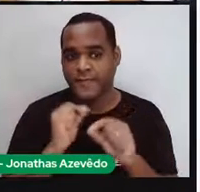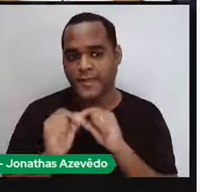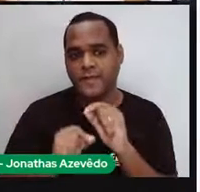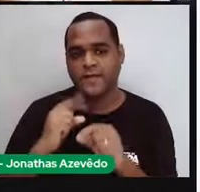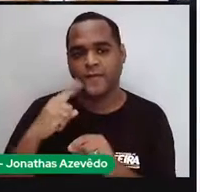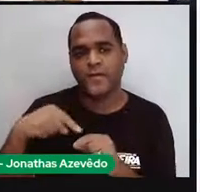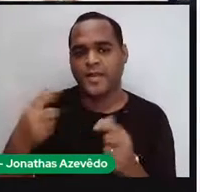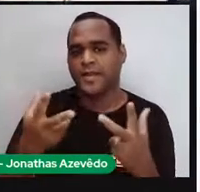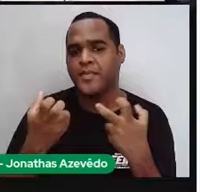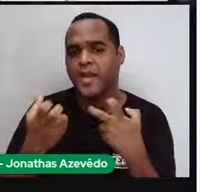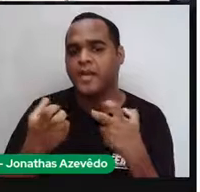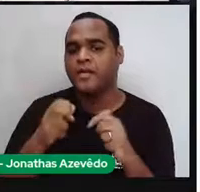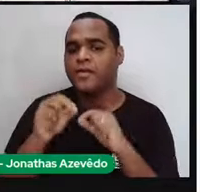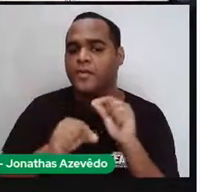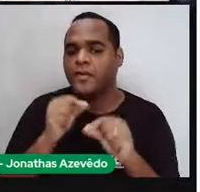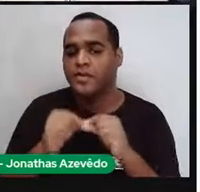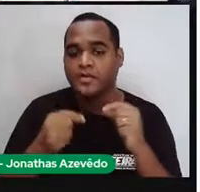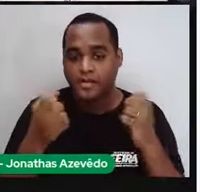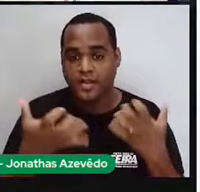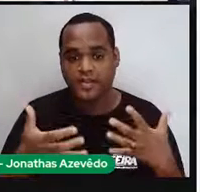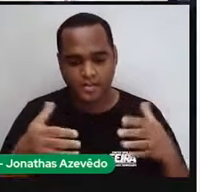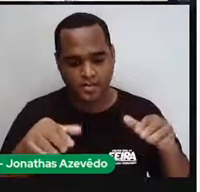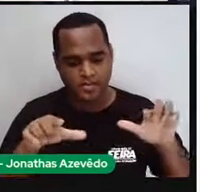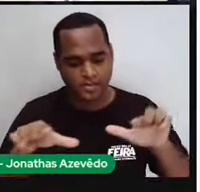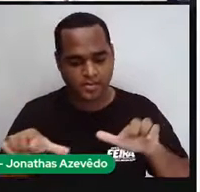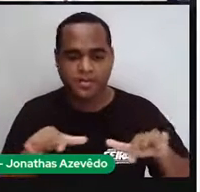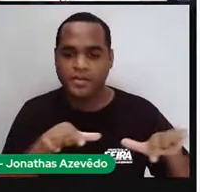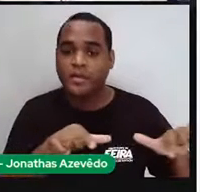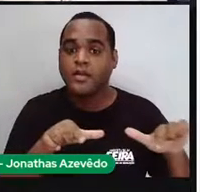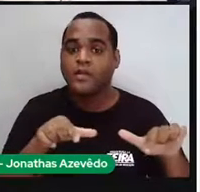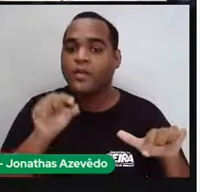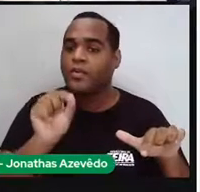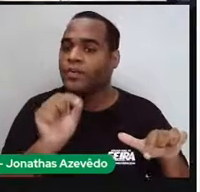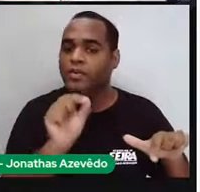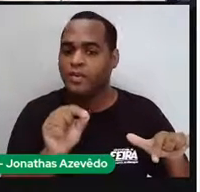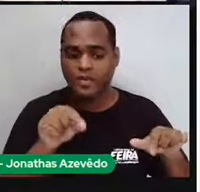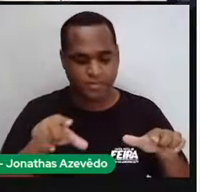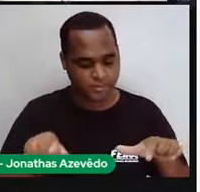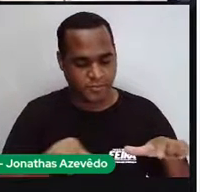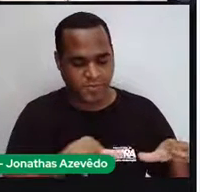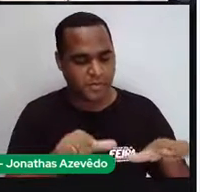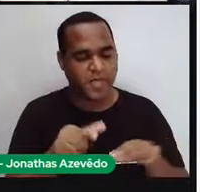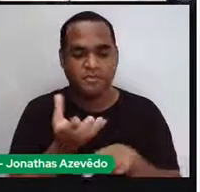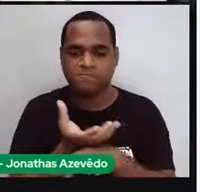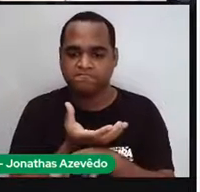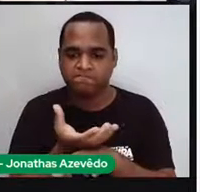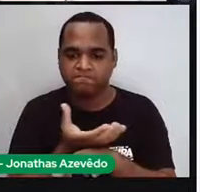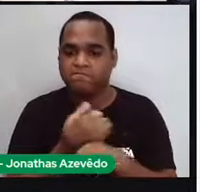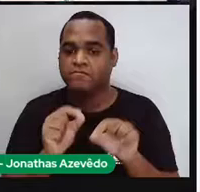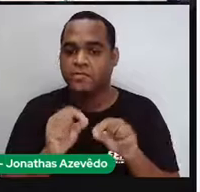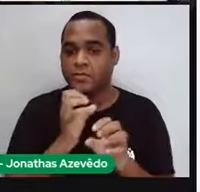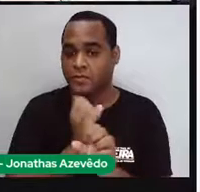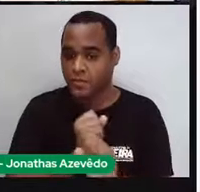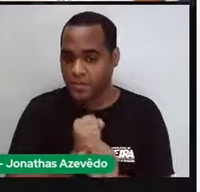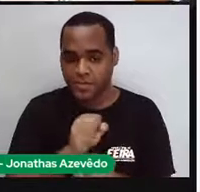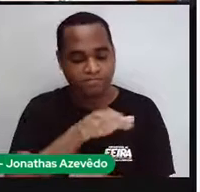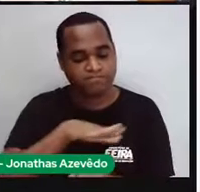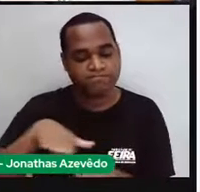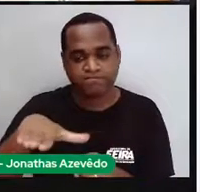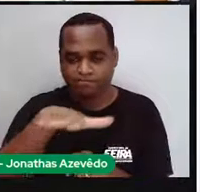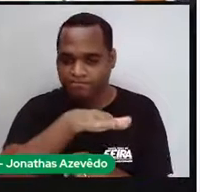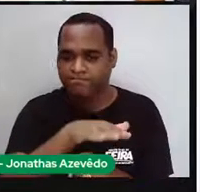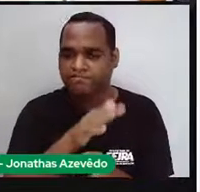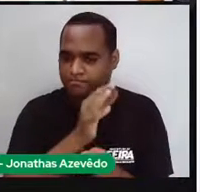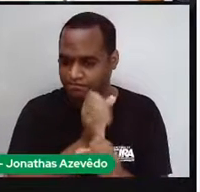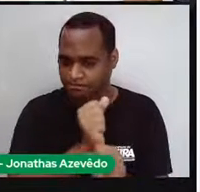ali na situação Zinha do terreno com as placas de grama a gente acabou calculando a área daquele terreno e